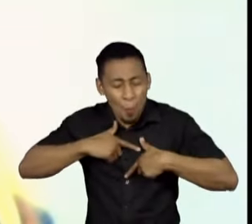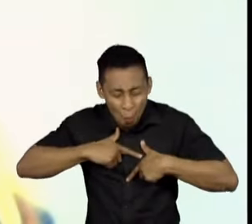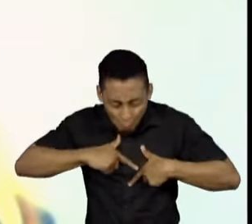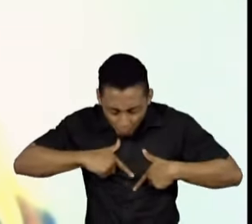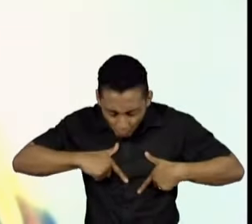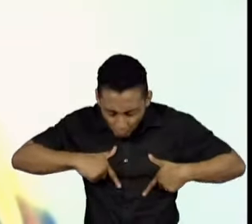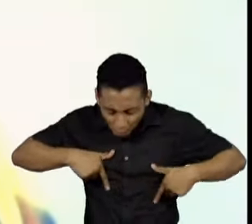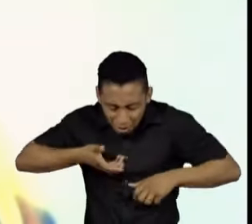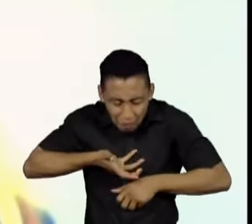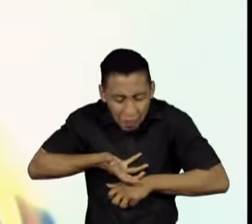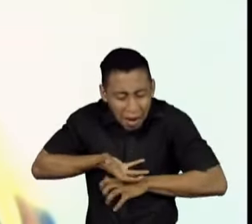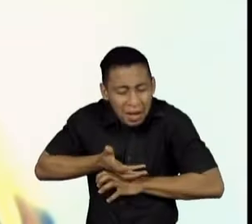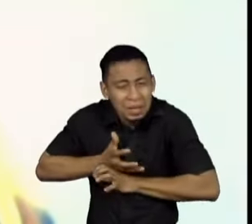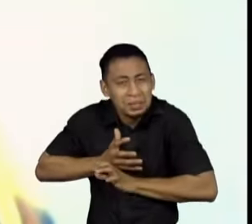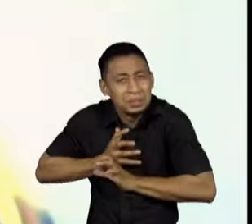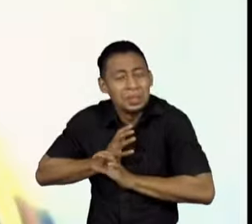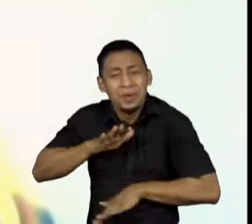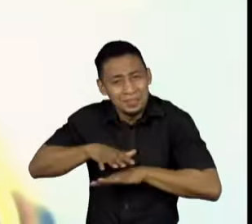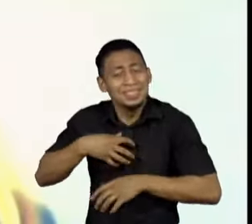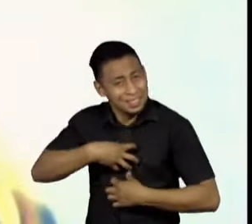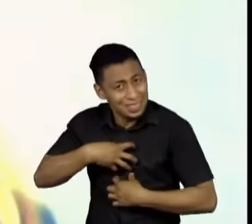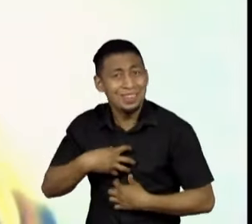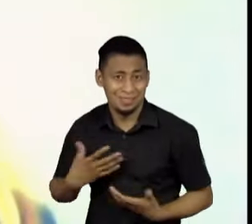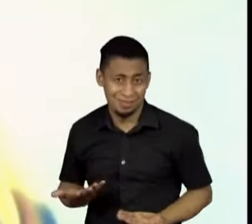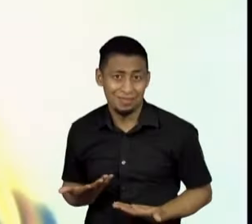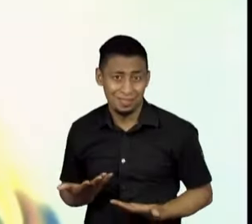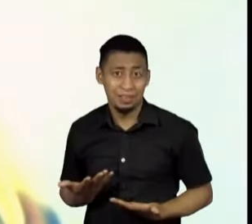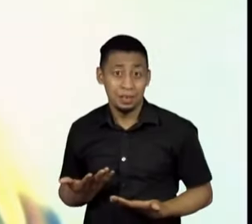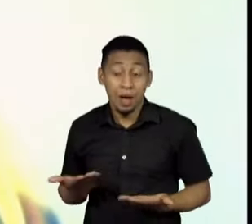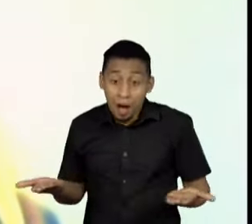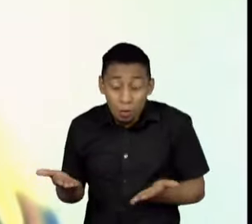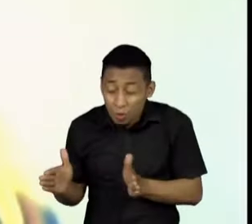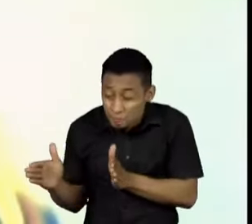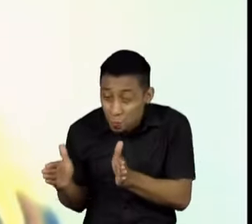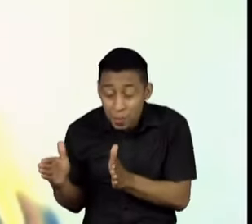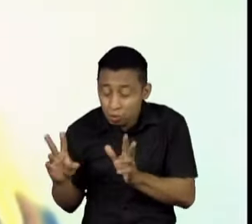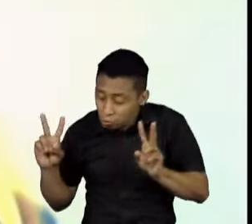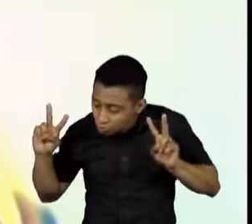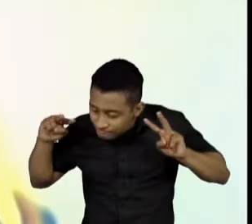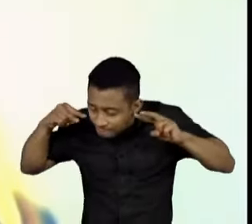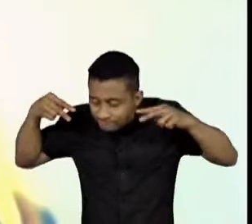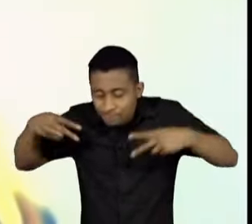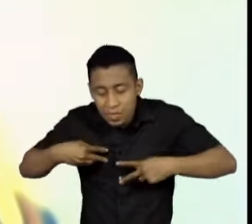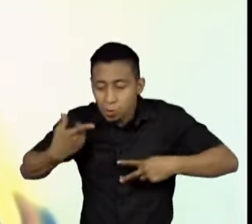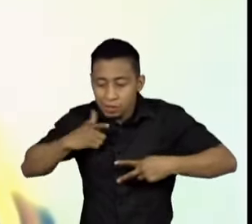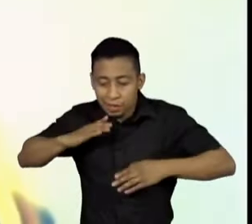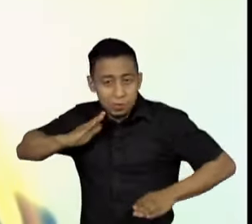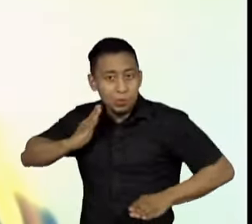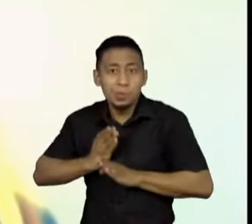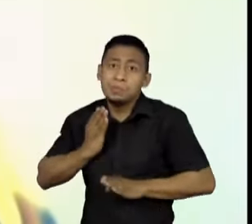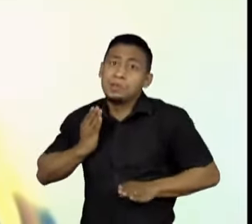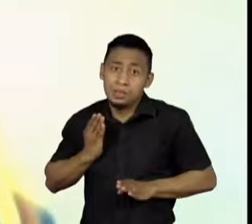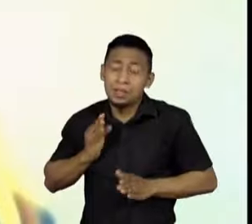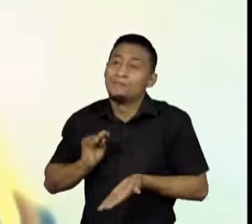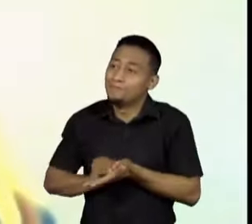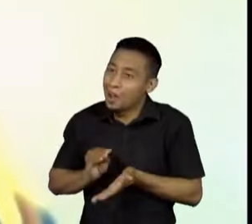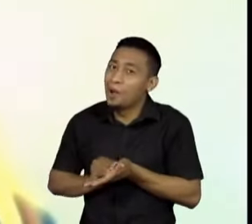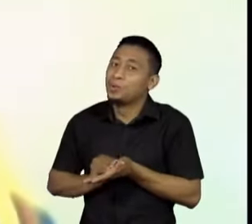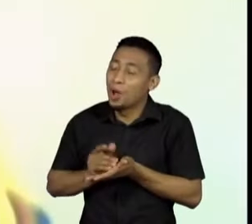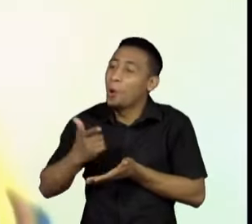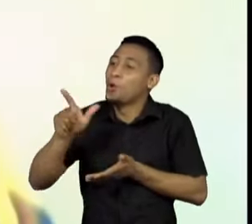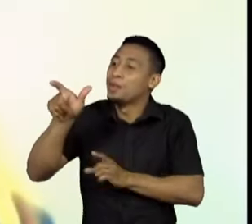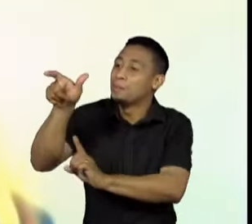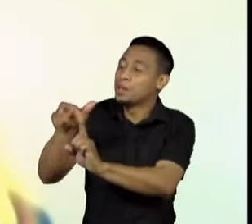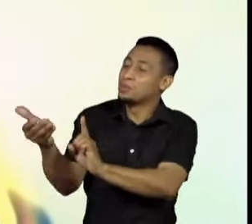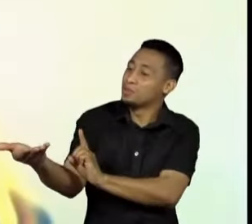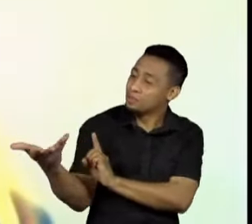certa futilidade nas relações, né? Era muitas vezes você estava na rua, você estava com o outro,